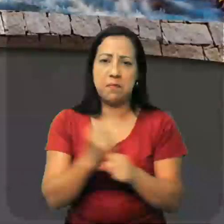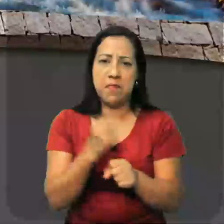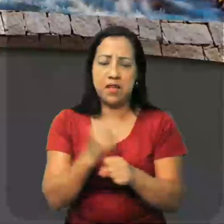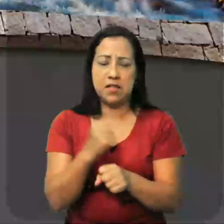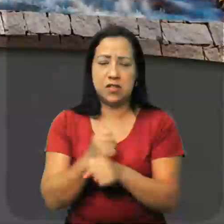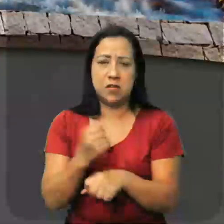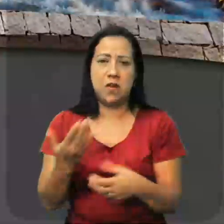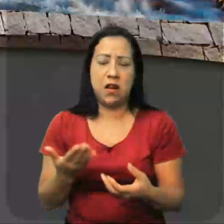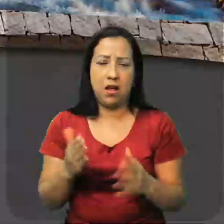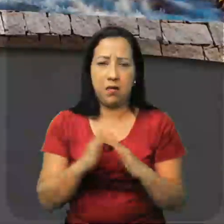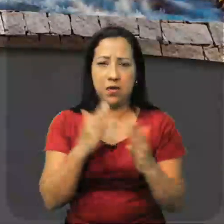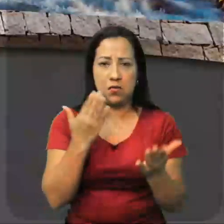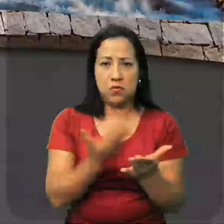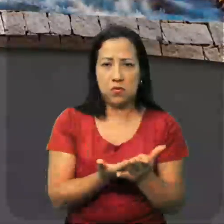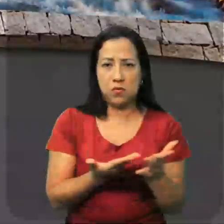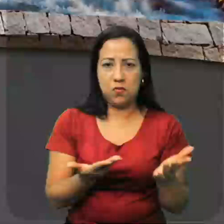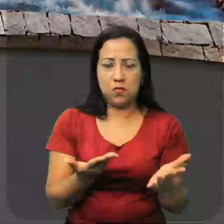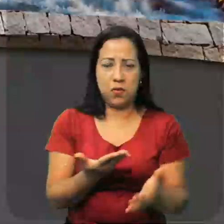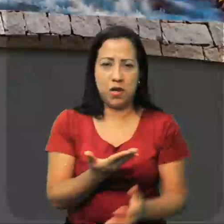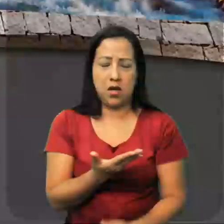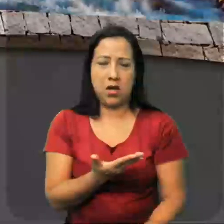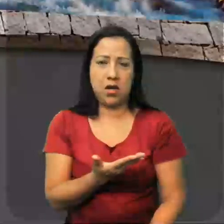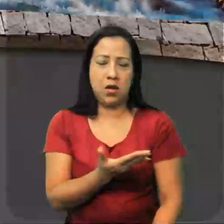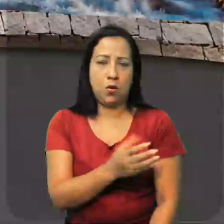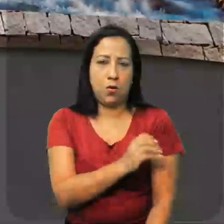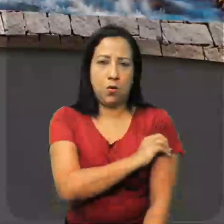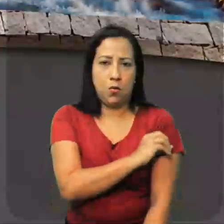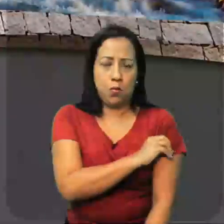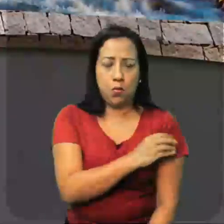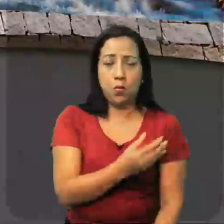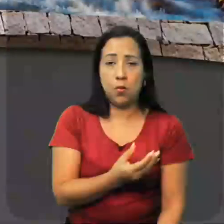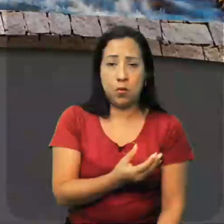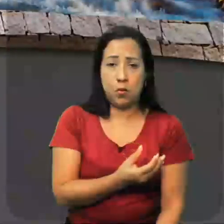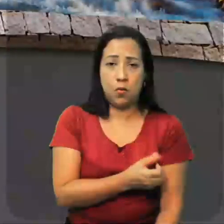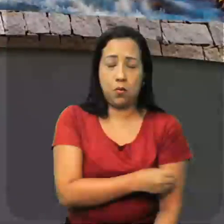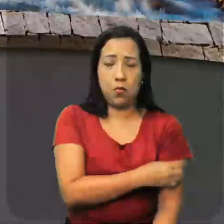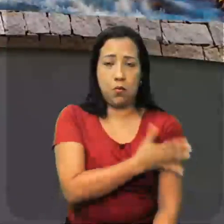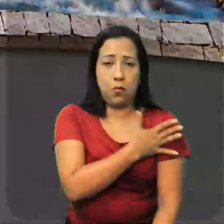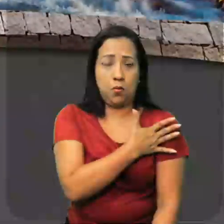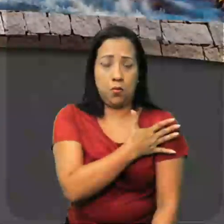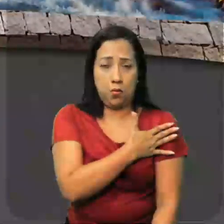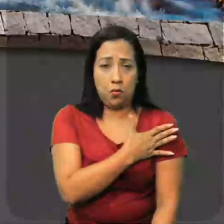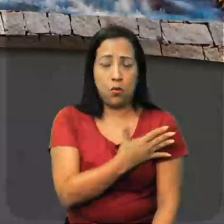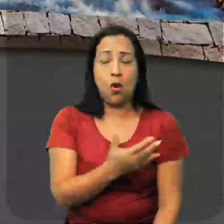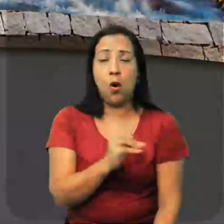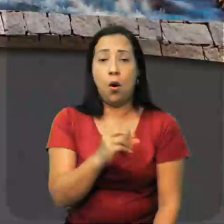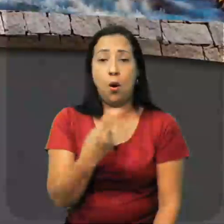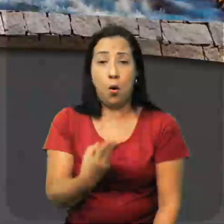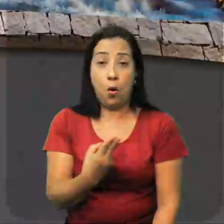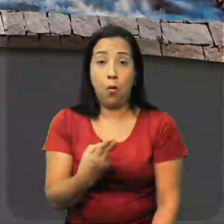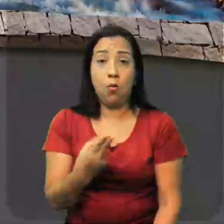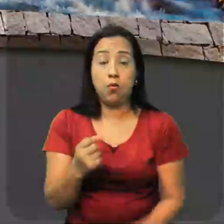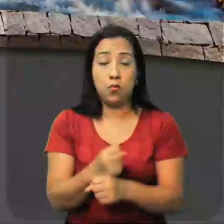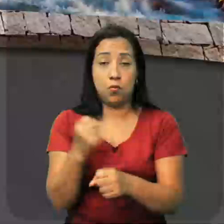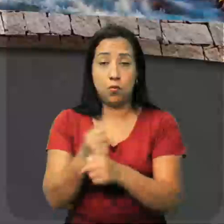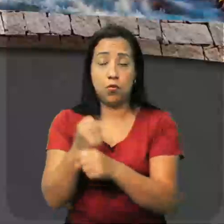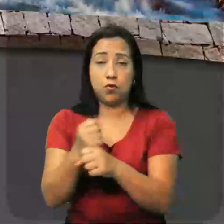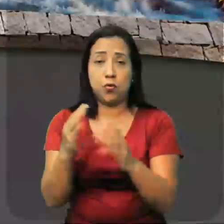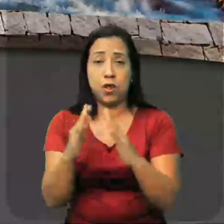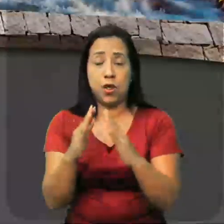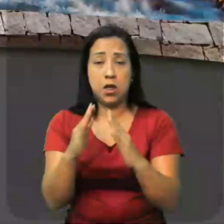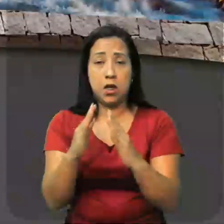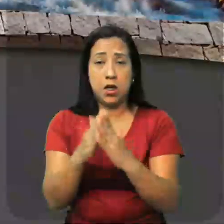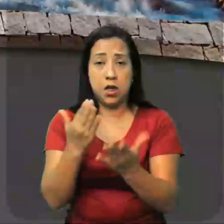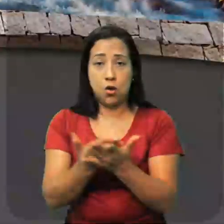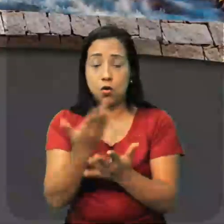construir mais creche? Ou vocês vão construir mais escola para o ensino médio? Isso é